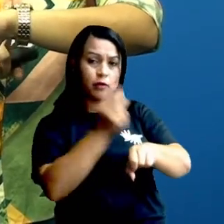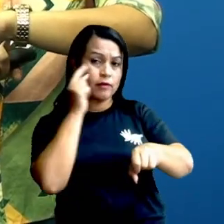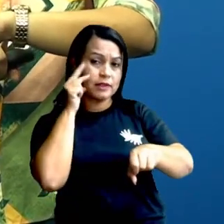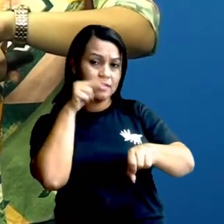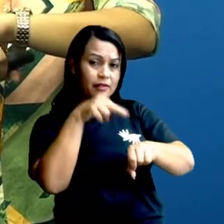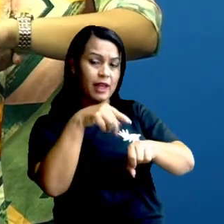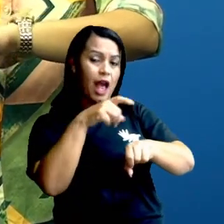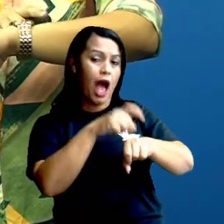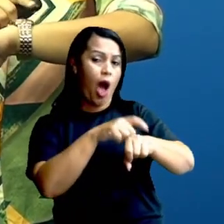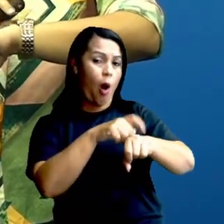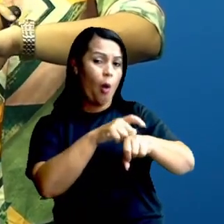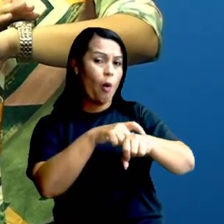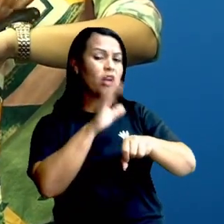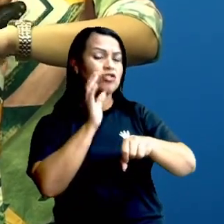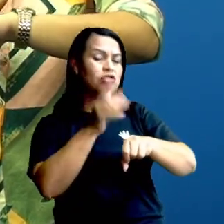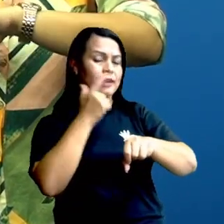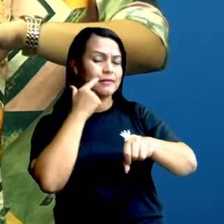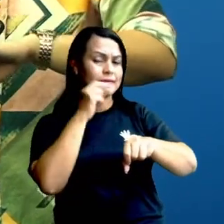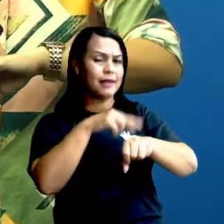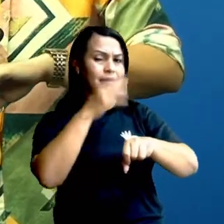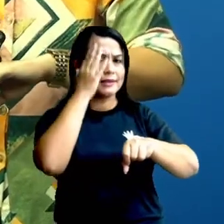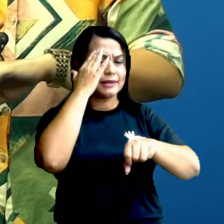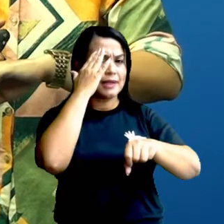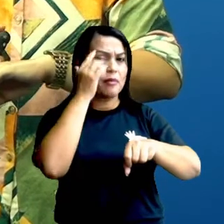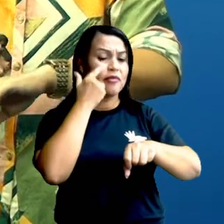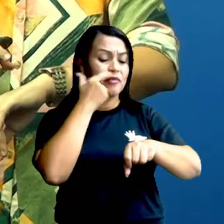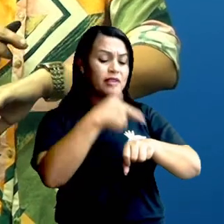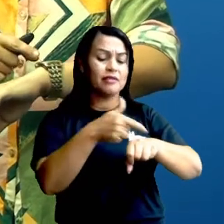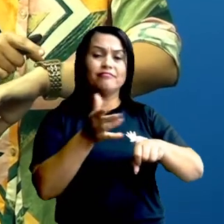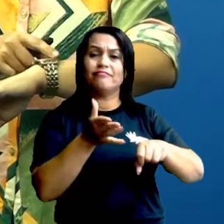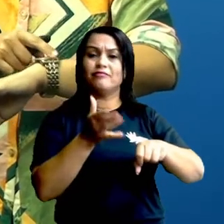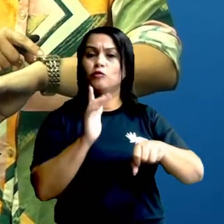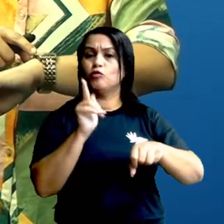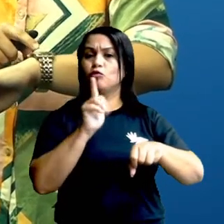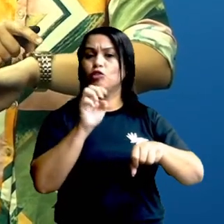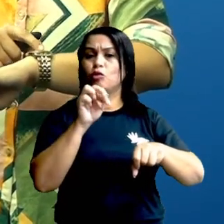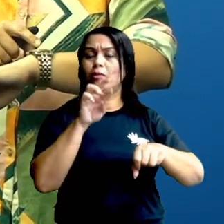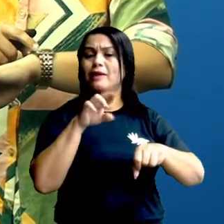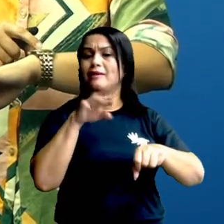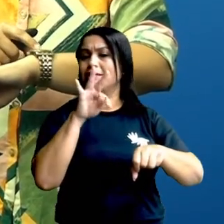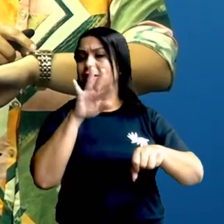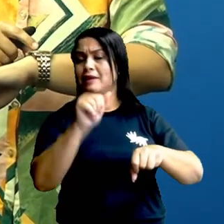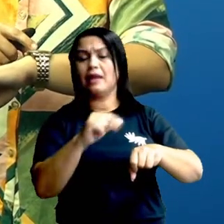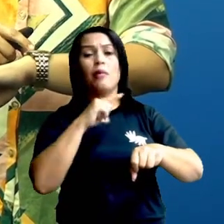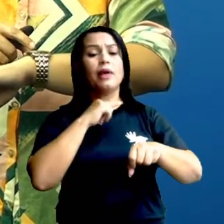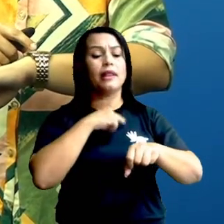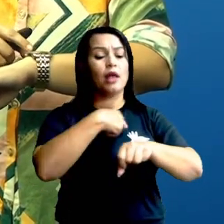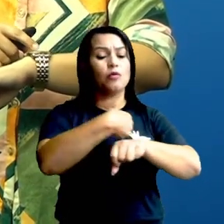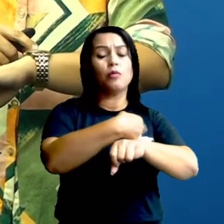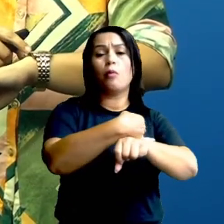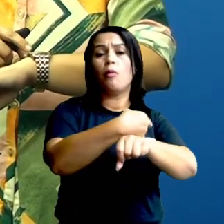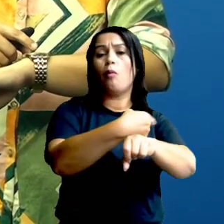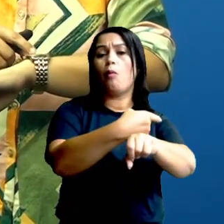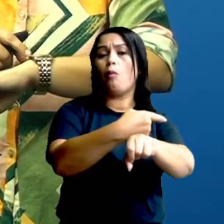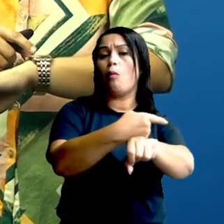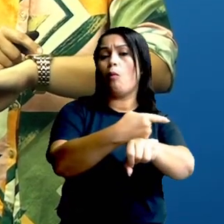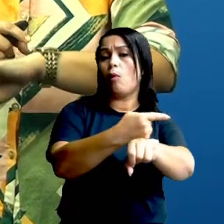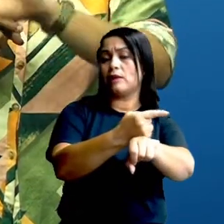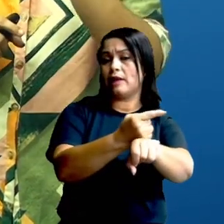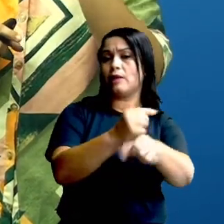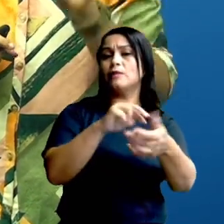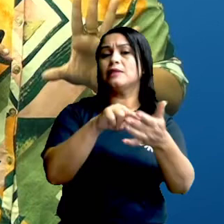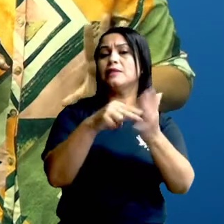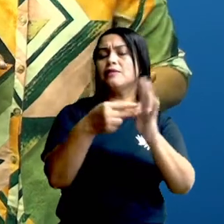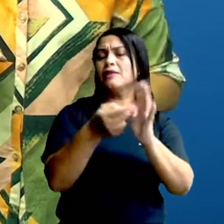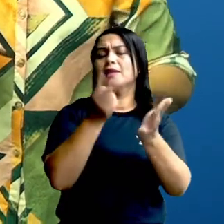você vê a hora você já está ouvindo praticamente aqui é toda geometria né porque os ponteiros do relógio são que